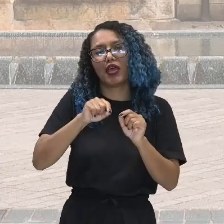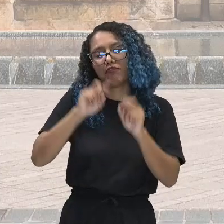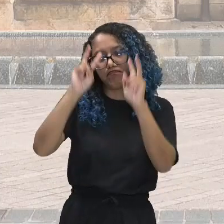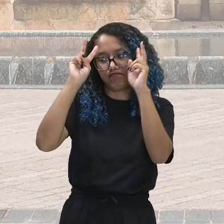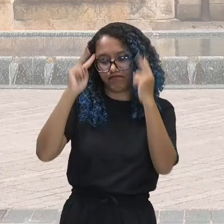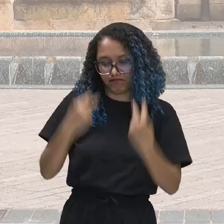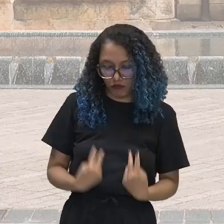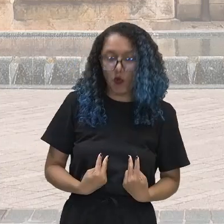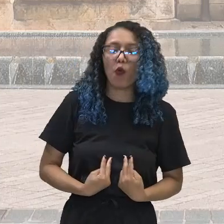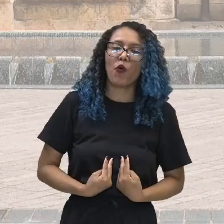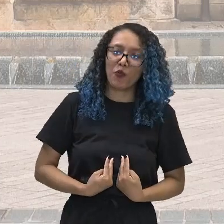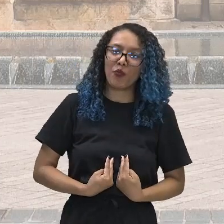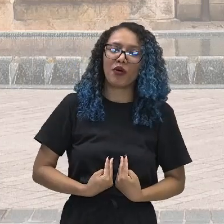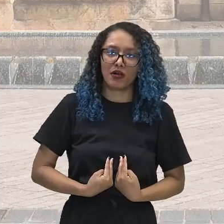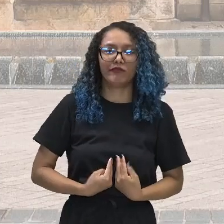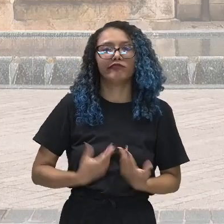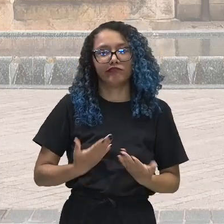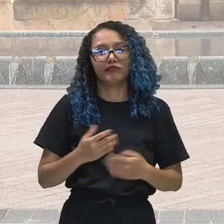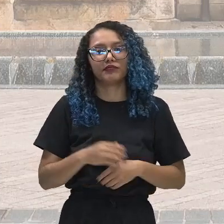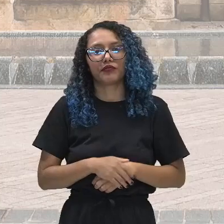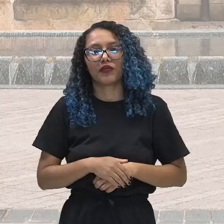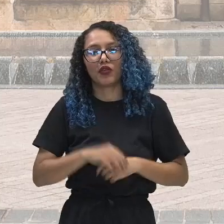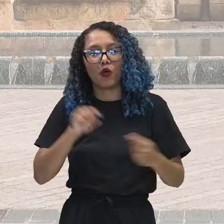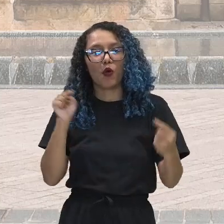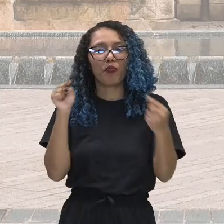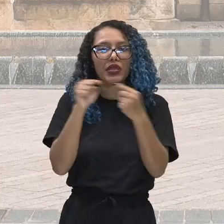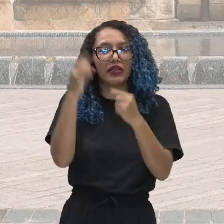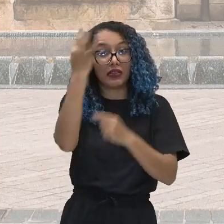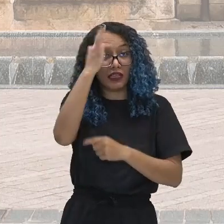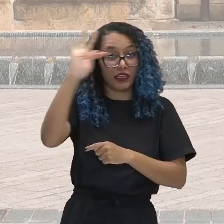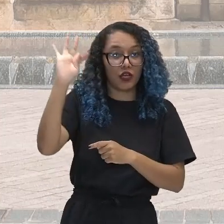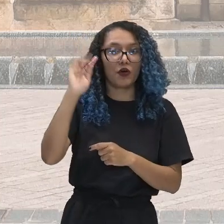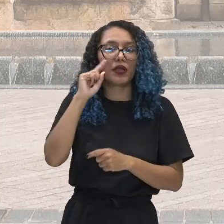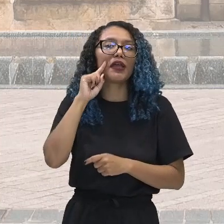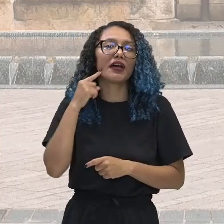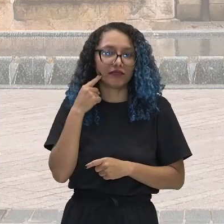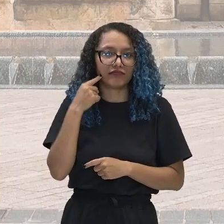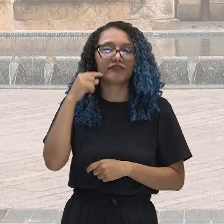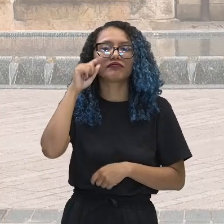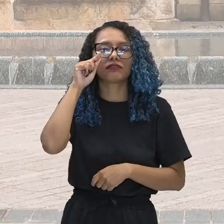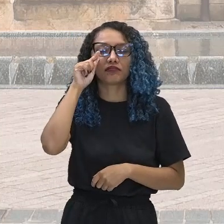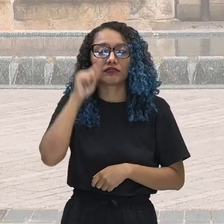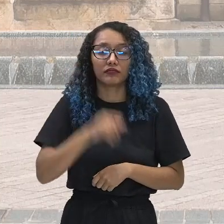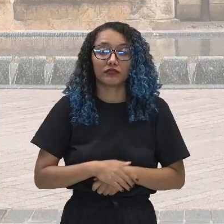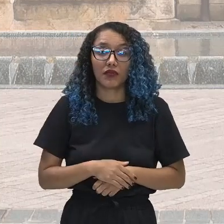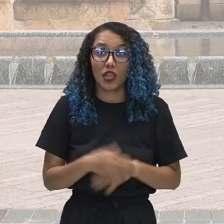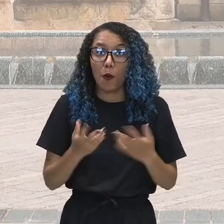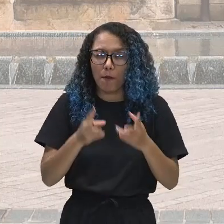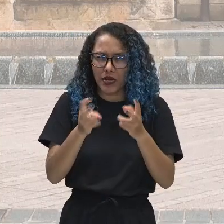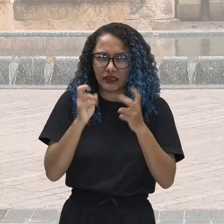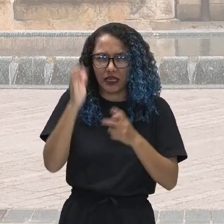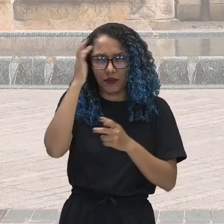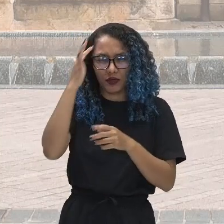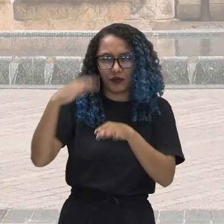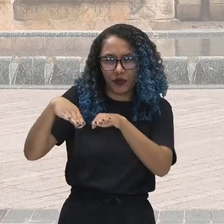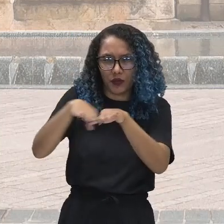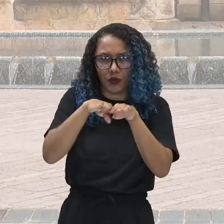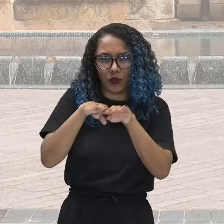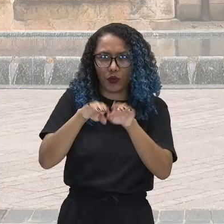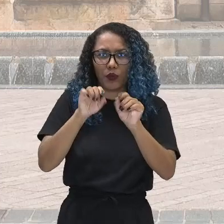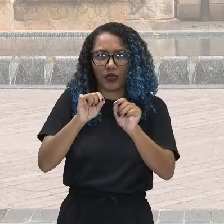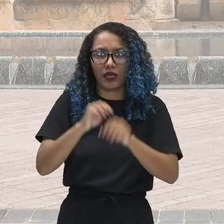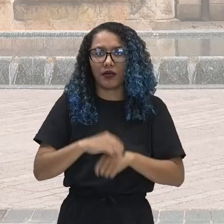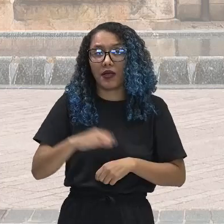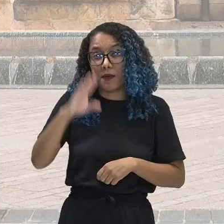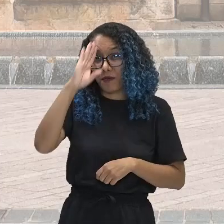de acordo com Durkheim. Então percebam que essa consciência coletiva é algo que está acima